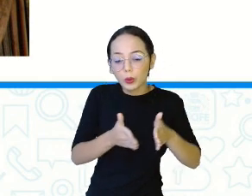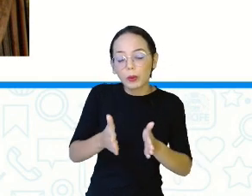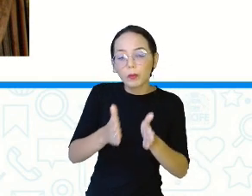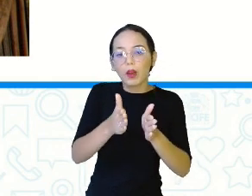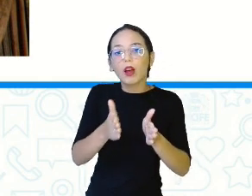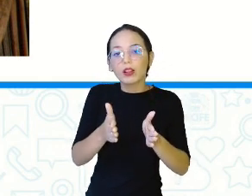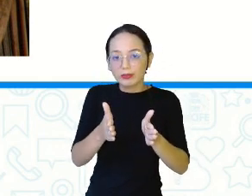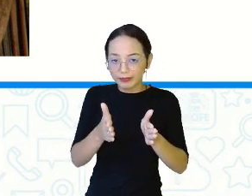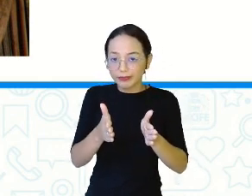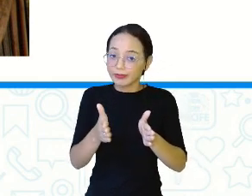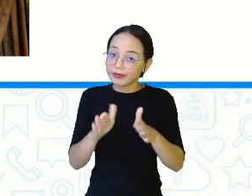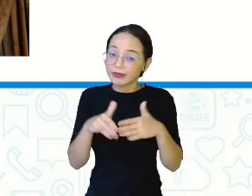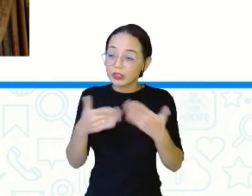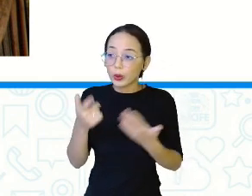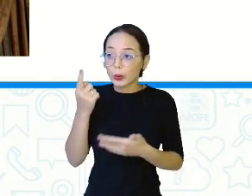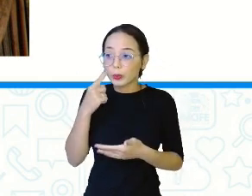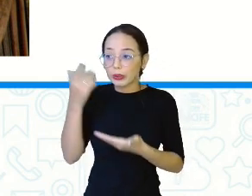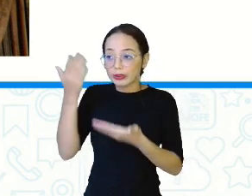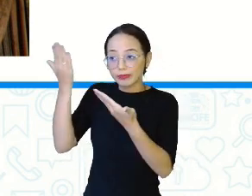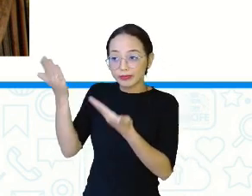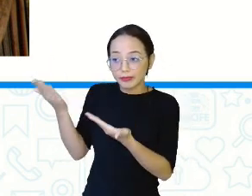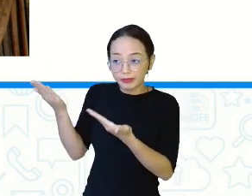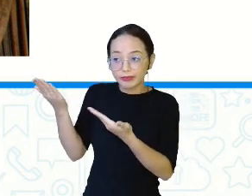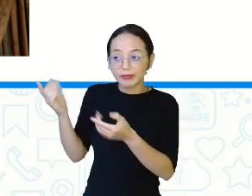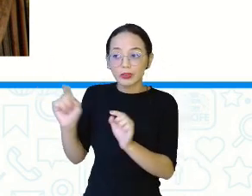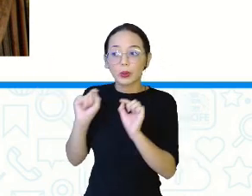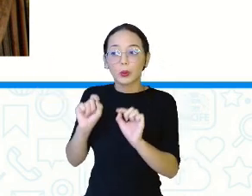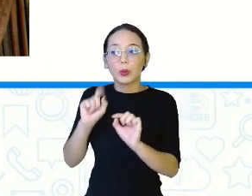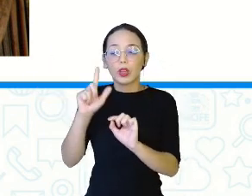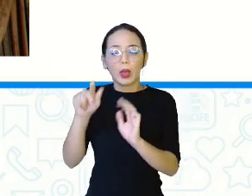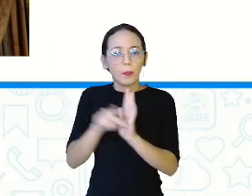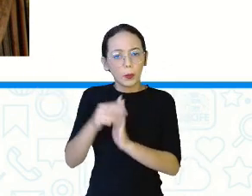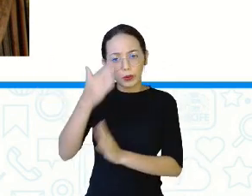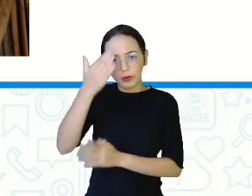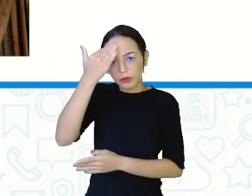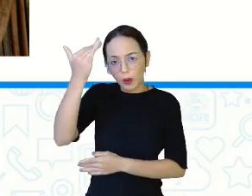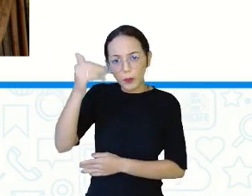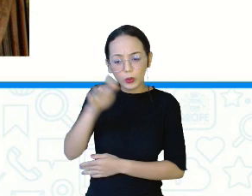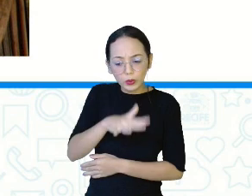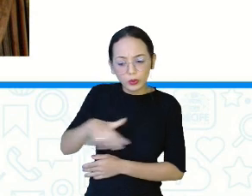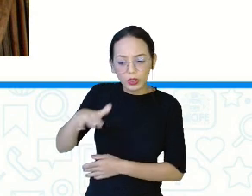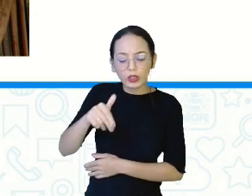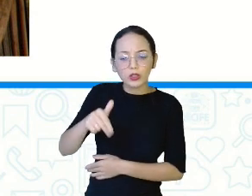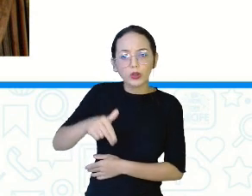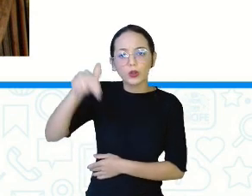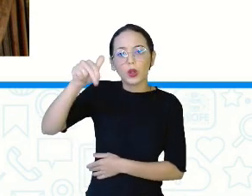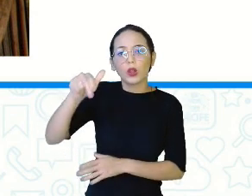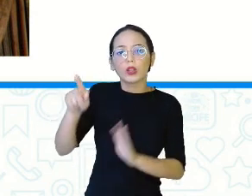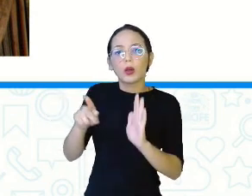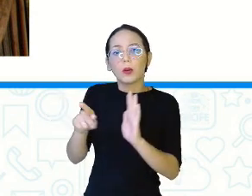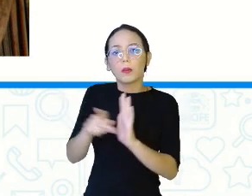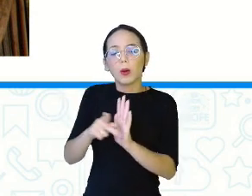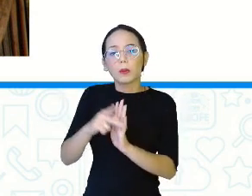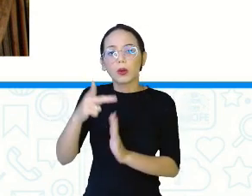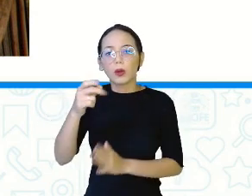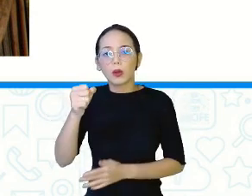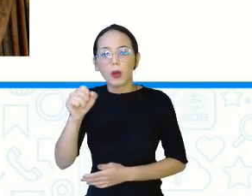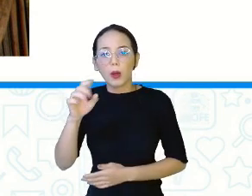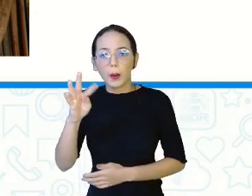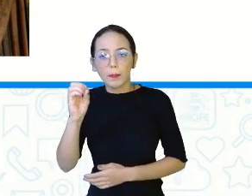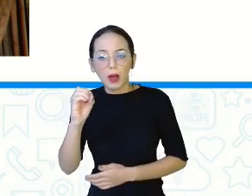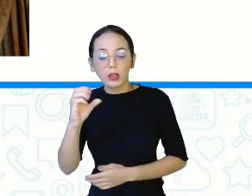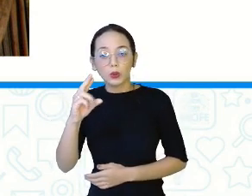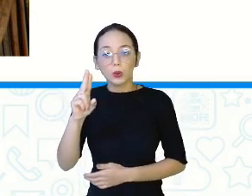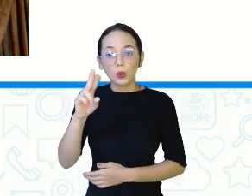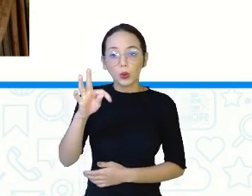do rio. Esse aí, que está mostrando na imagem, é famosíssimo lá na região norte, que é o pato com tucupi.